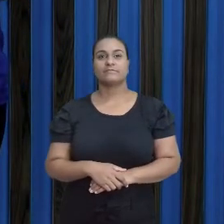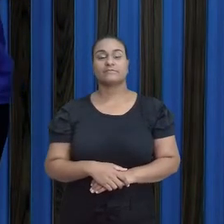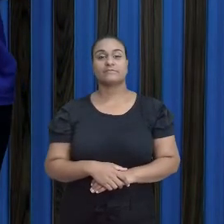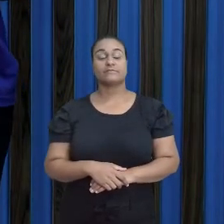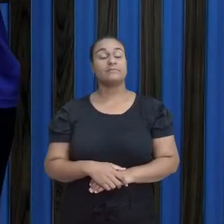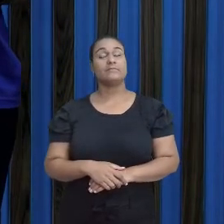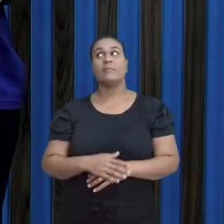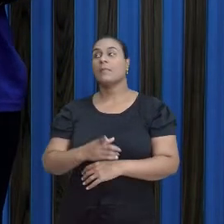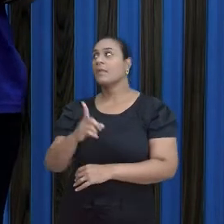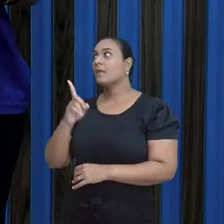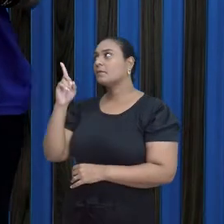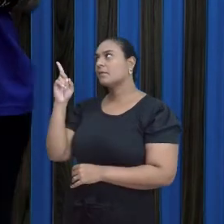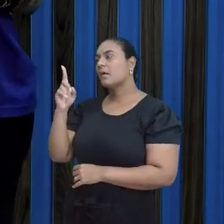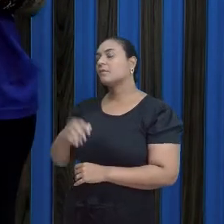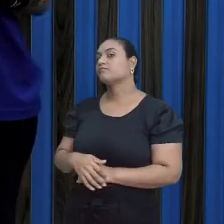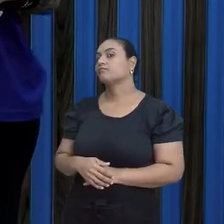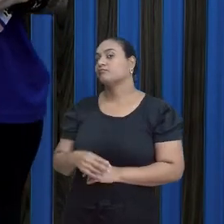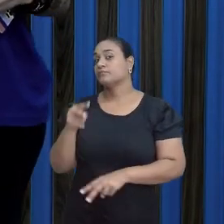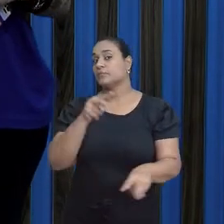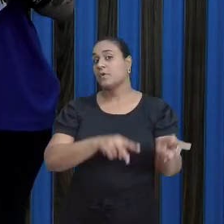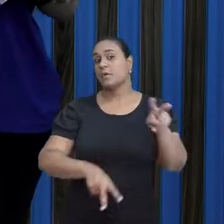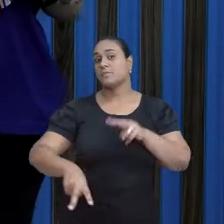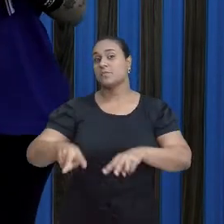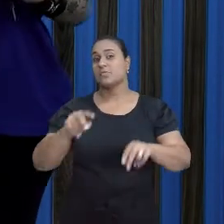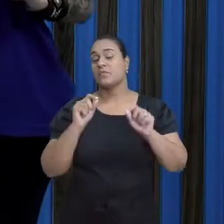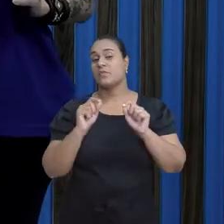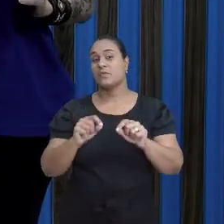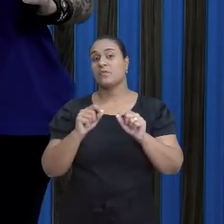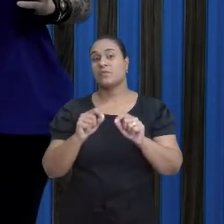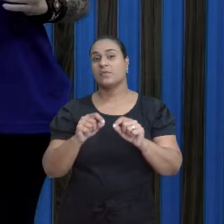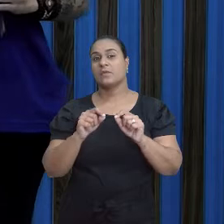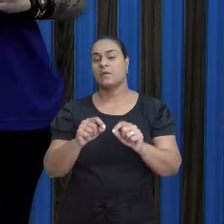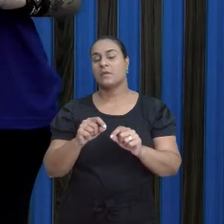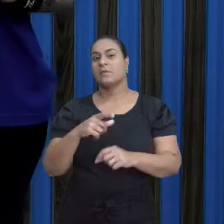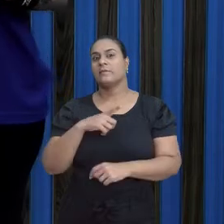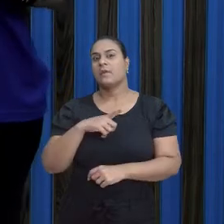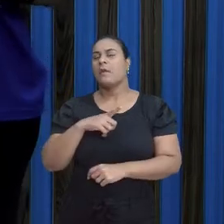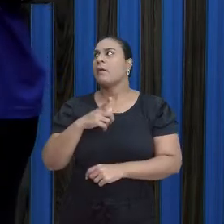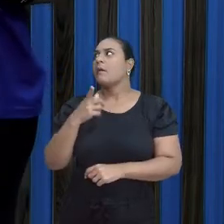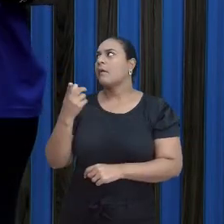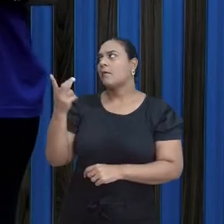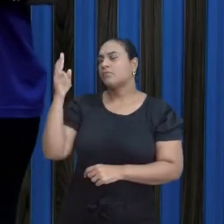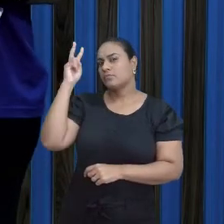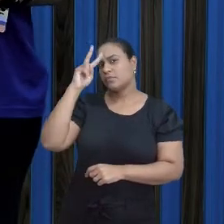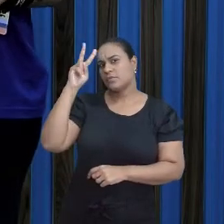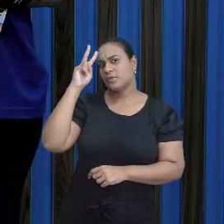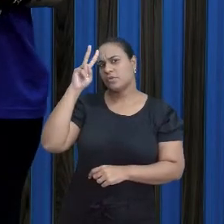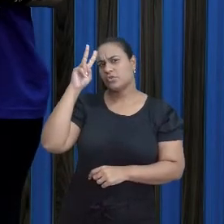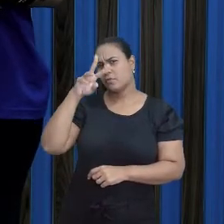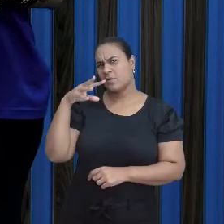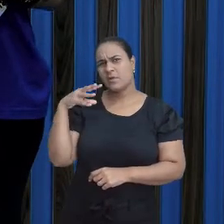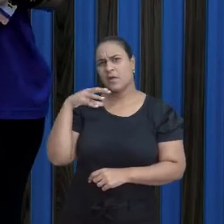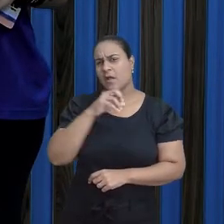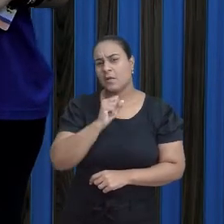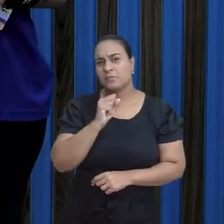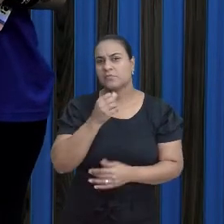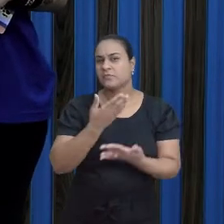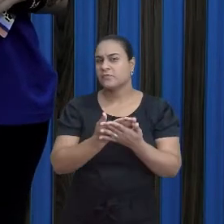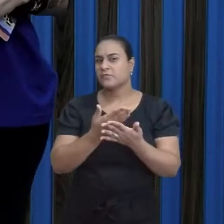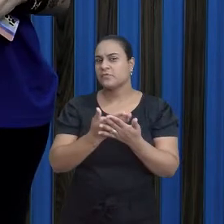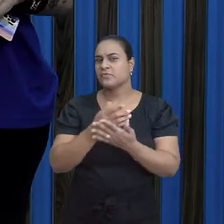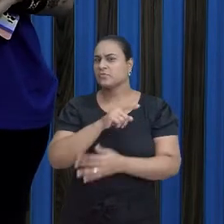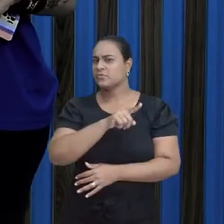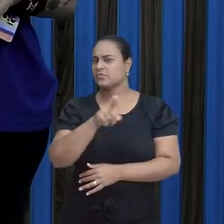Bom, aqui a gente vai observar, né, vamos fazer um resgate histórico aí, brevemente, que vocês já estudaram muito